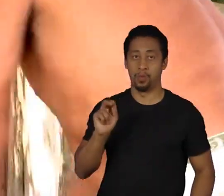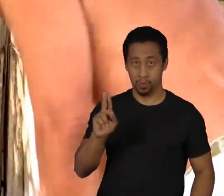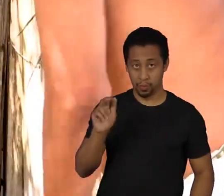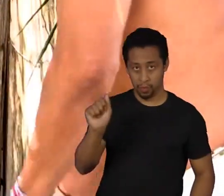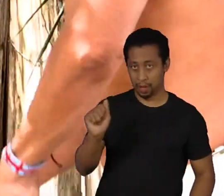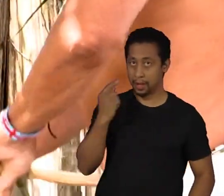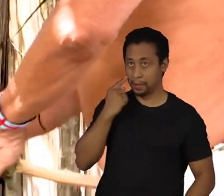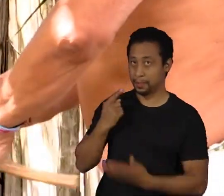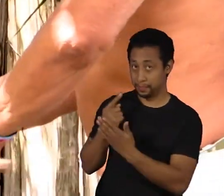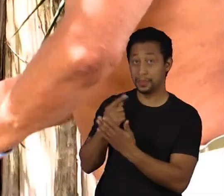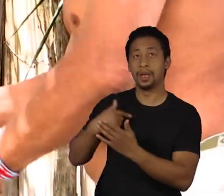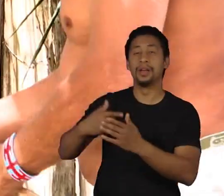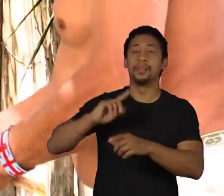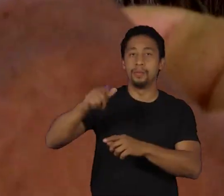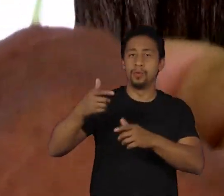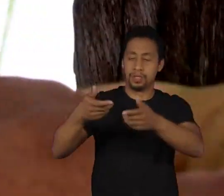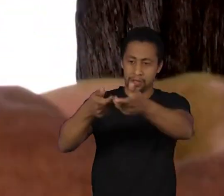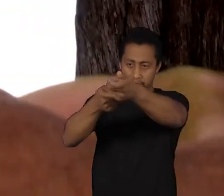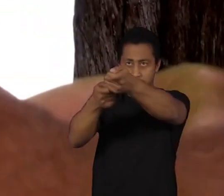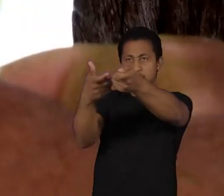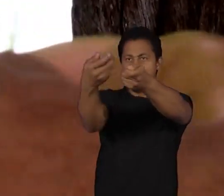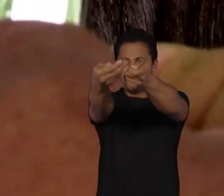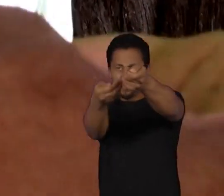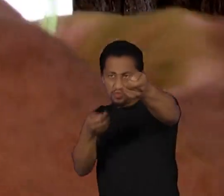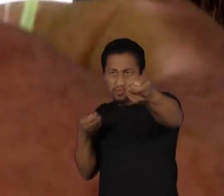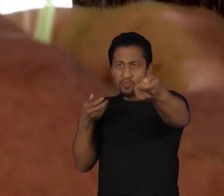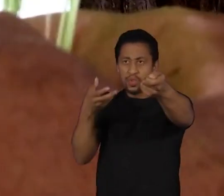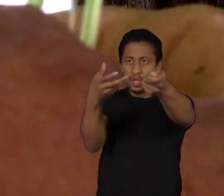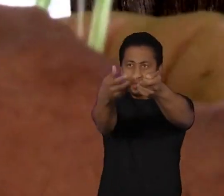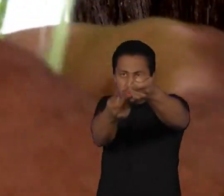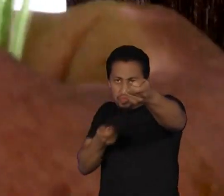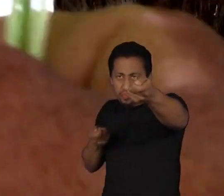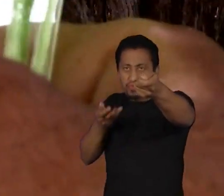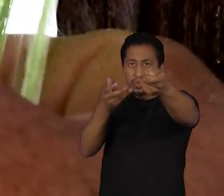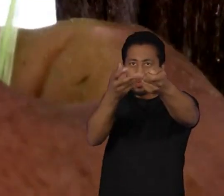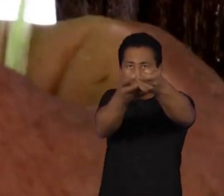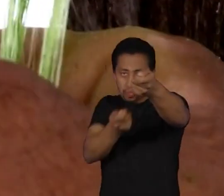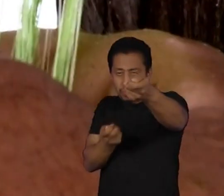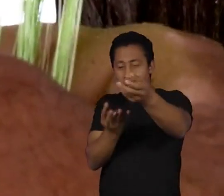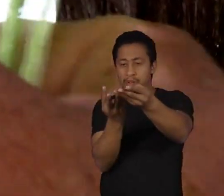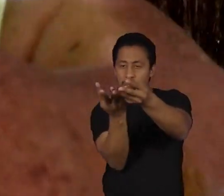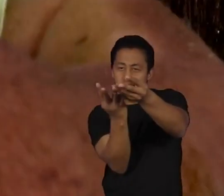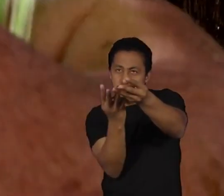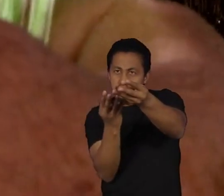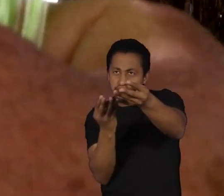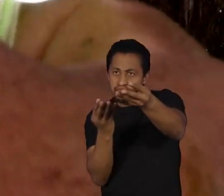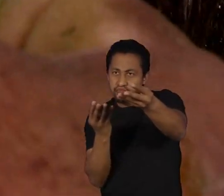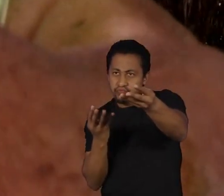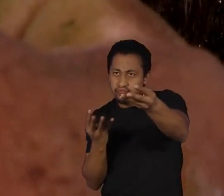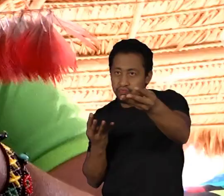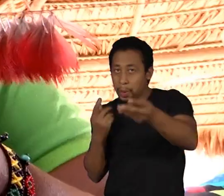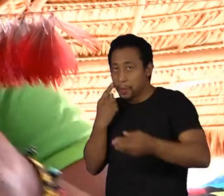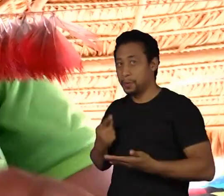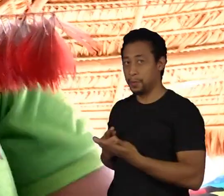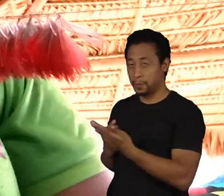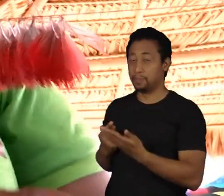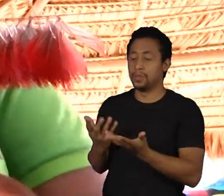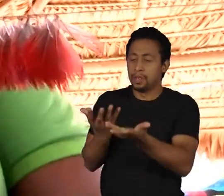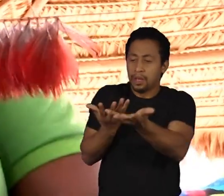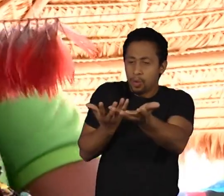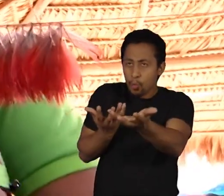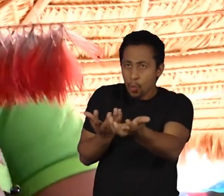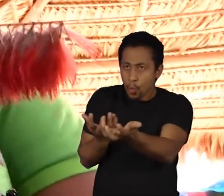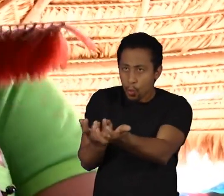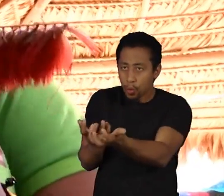pouco, vai desfiando a folha. Da planta sai a fibra, que o tempo se encarrega de secar, para unir